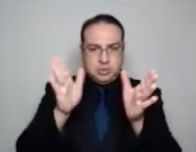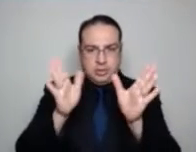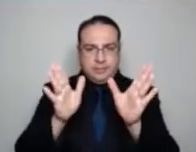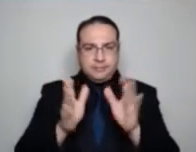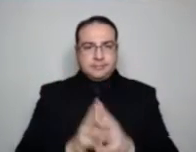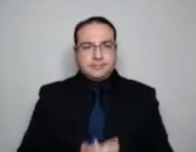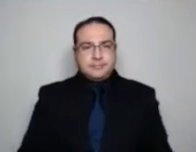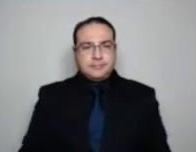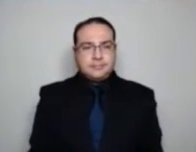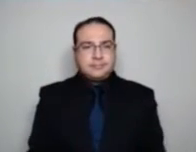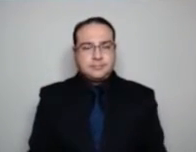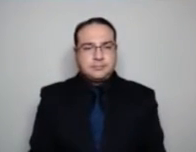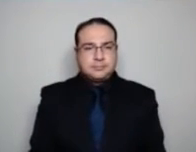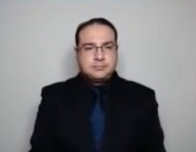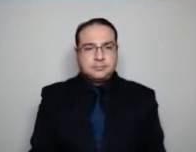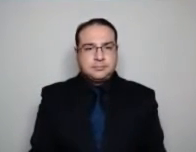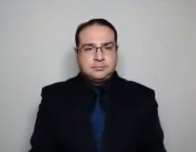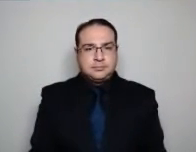O apelante apelado